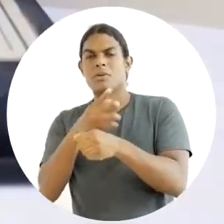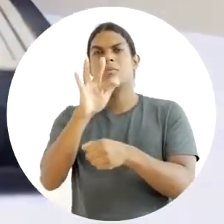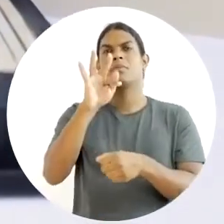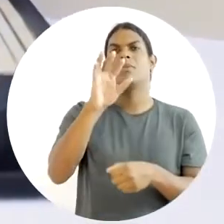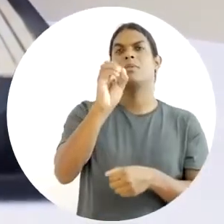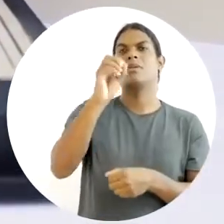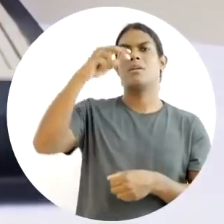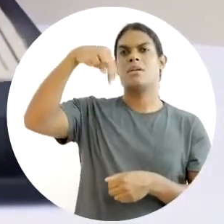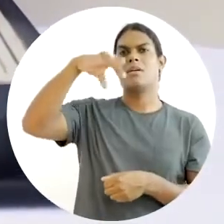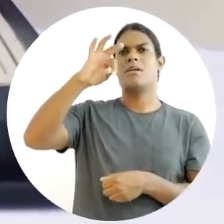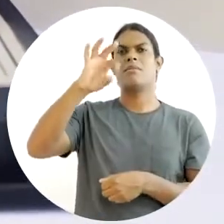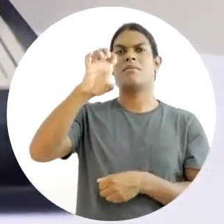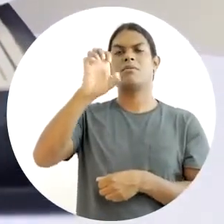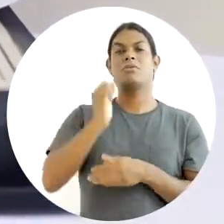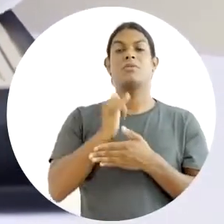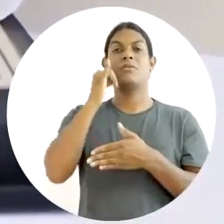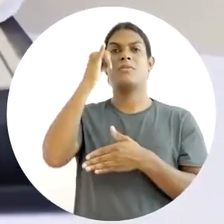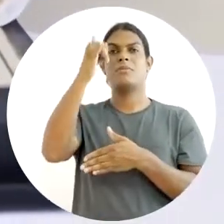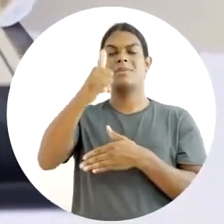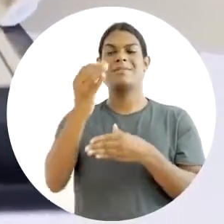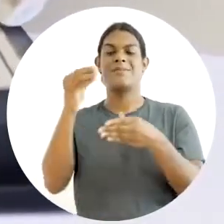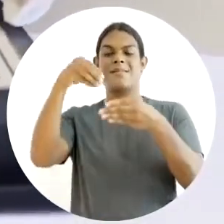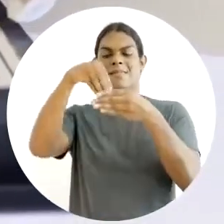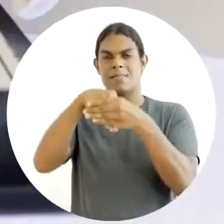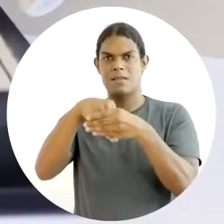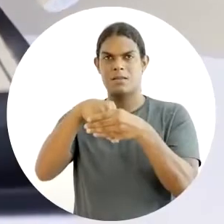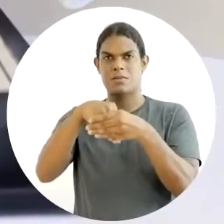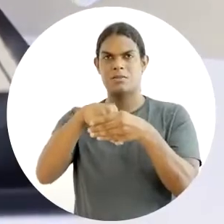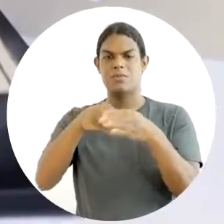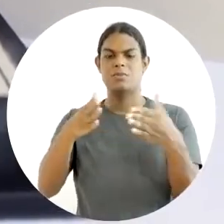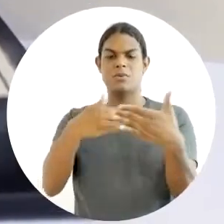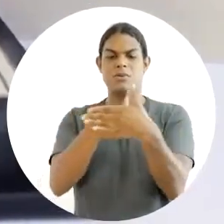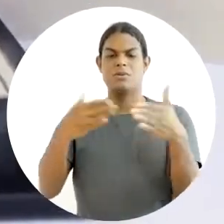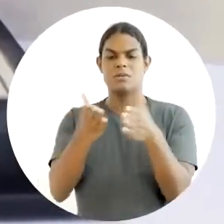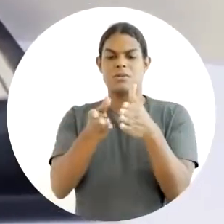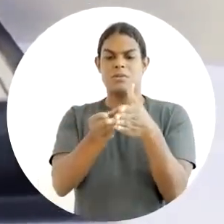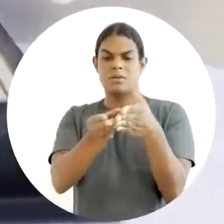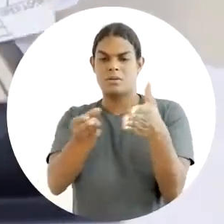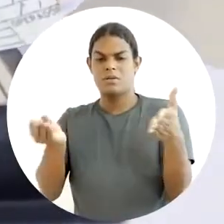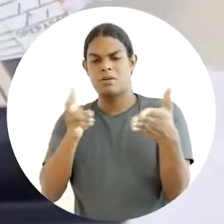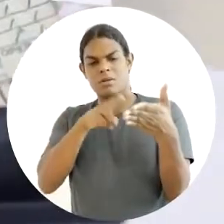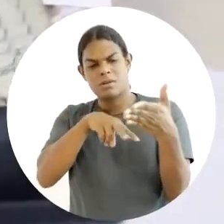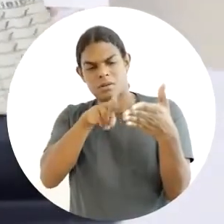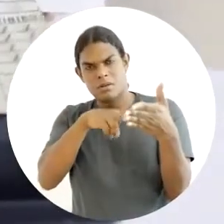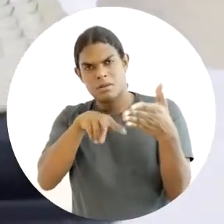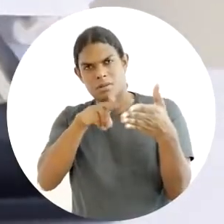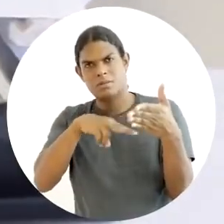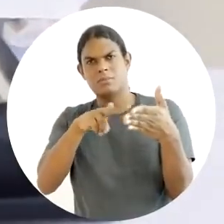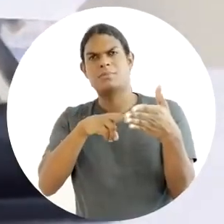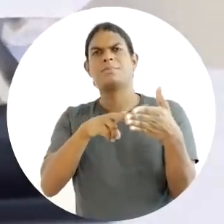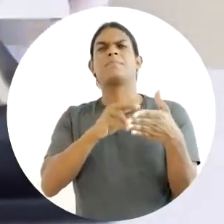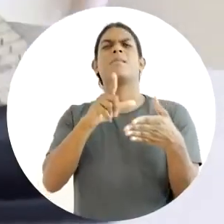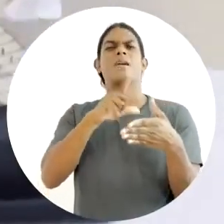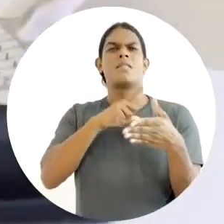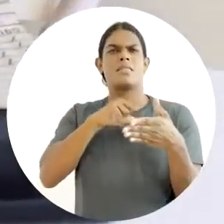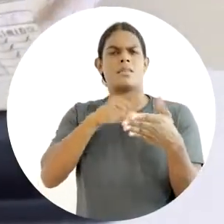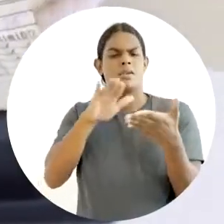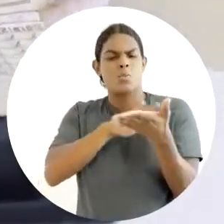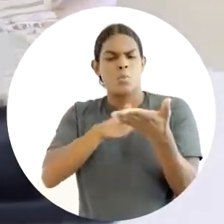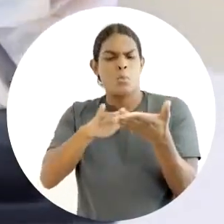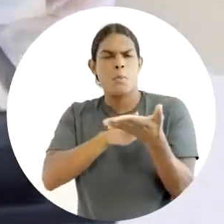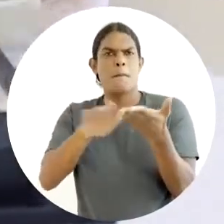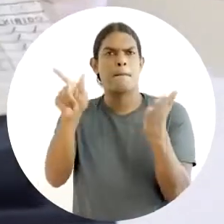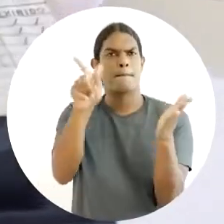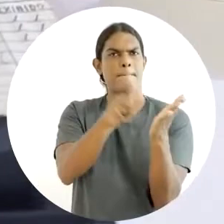Dentro da caixa e geralmente elas têm uma etiqueta